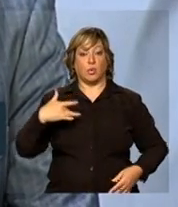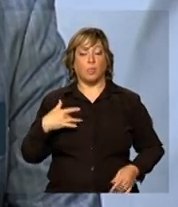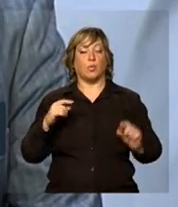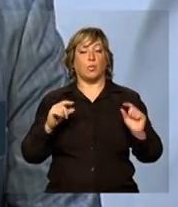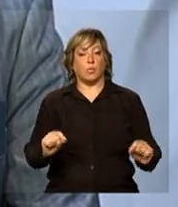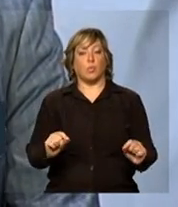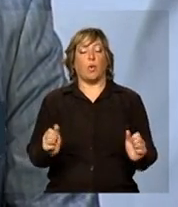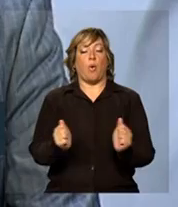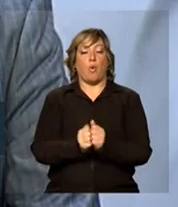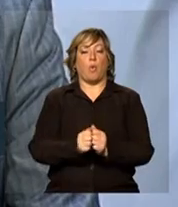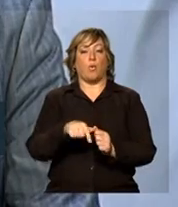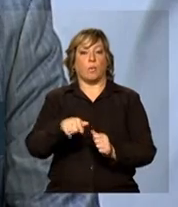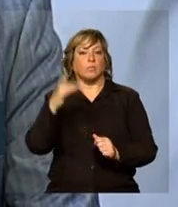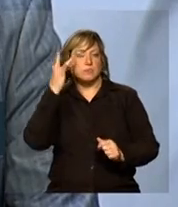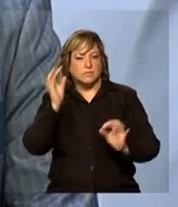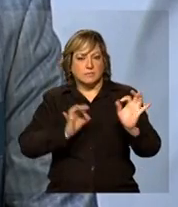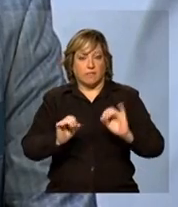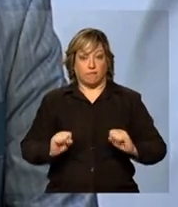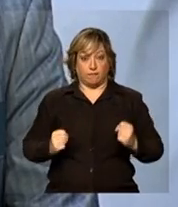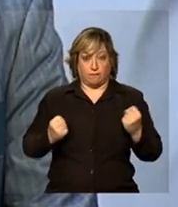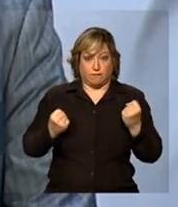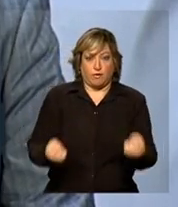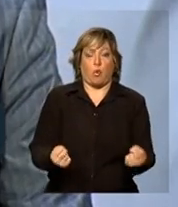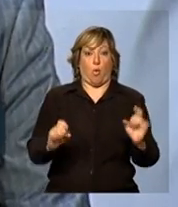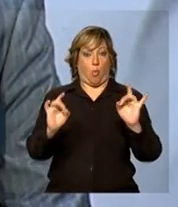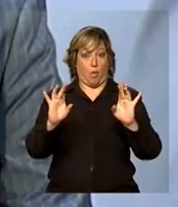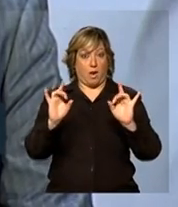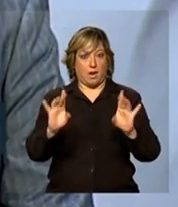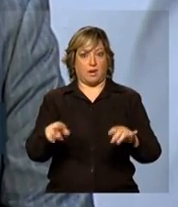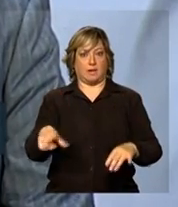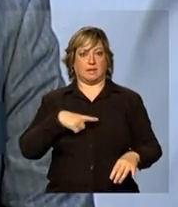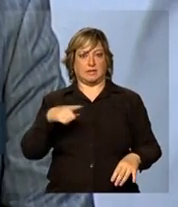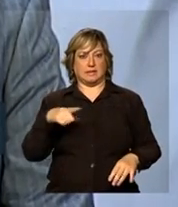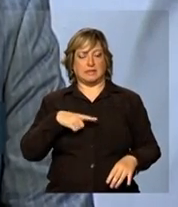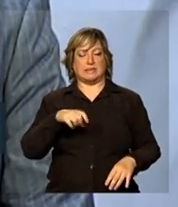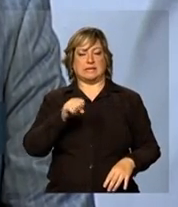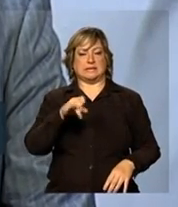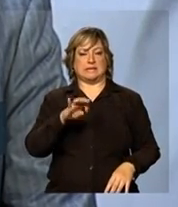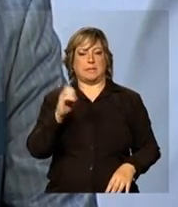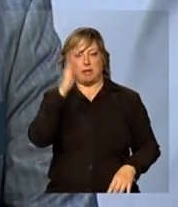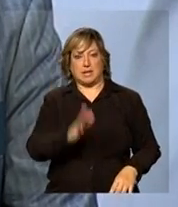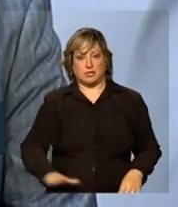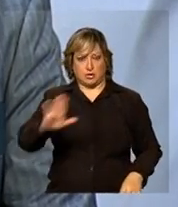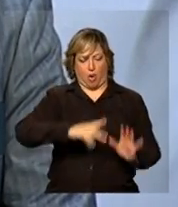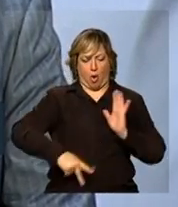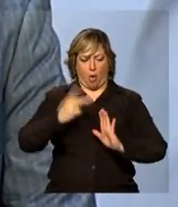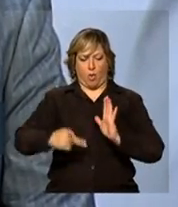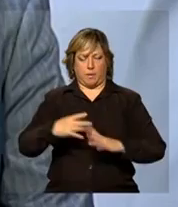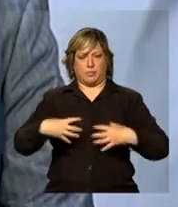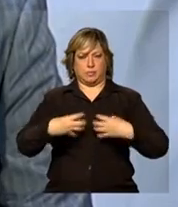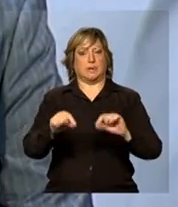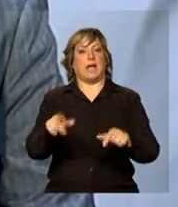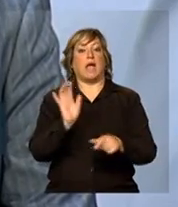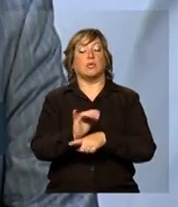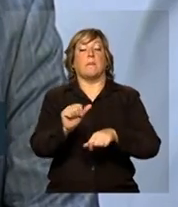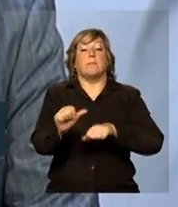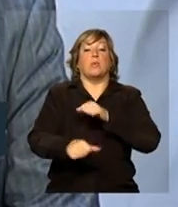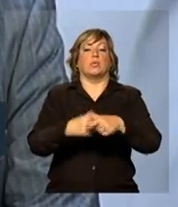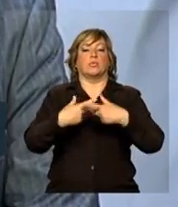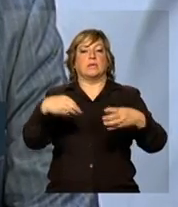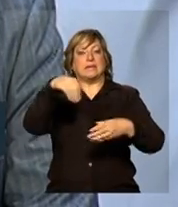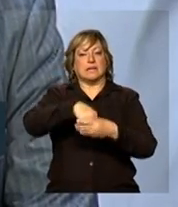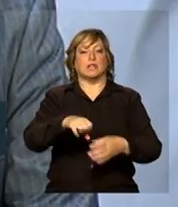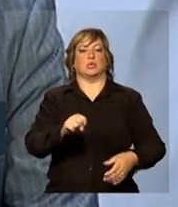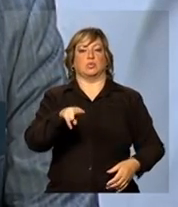é através da estratégia de fortalecimento da qualidade do Sistema Nacional de Transplantes, promover mudanças no conjunto do Sistema Único